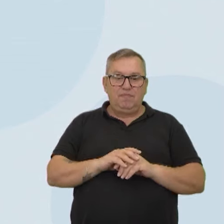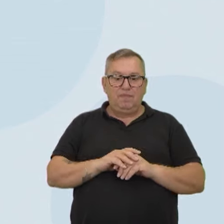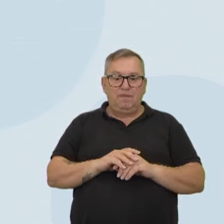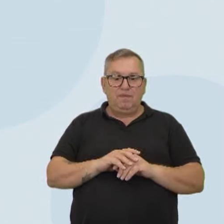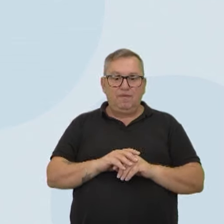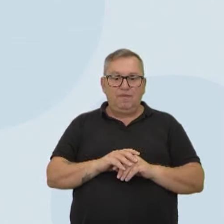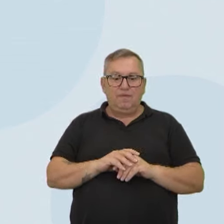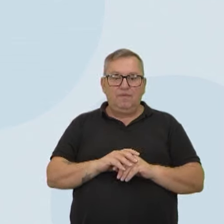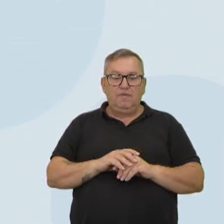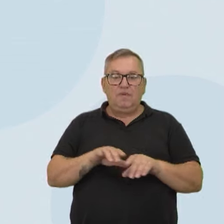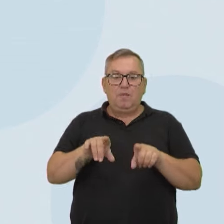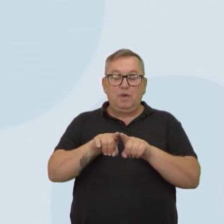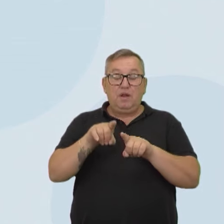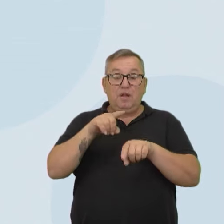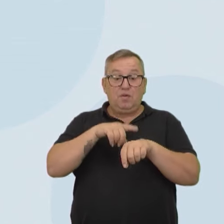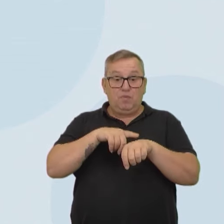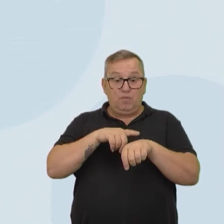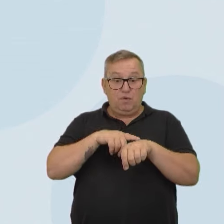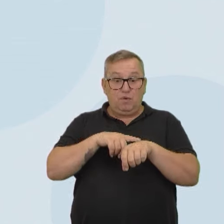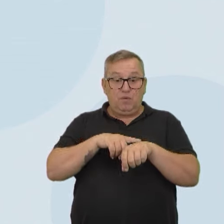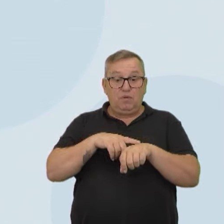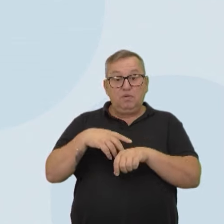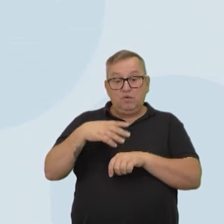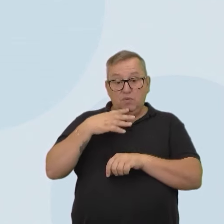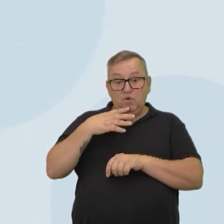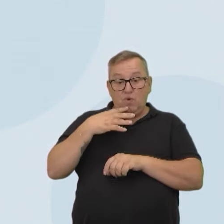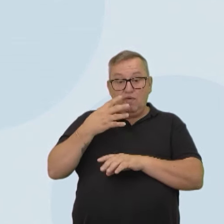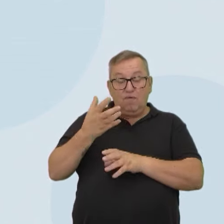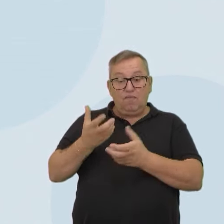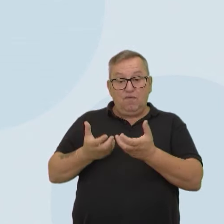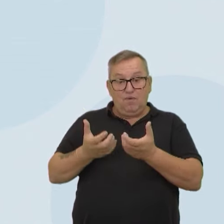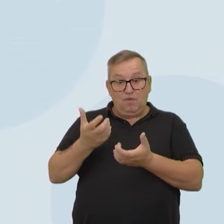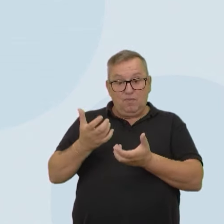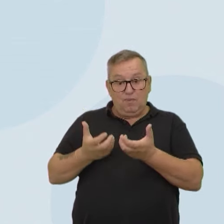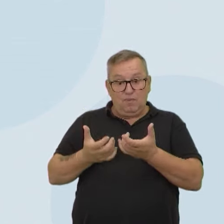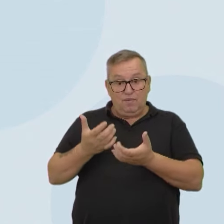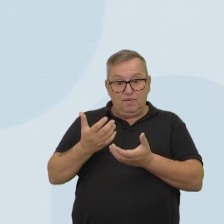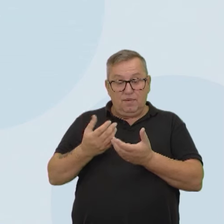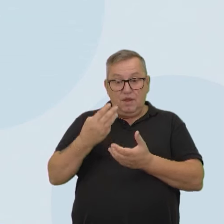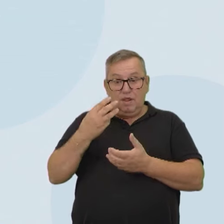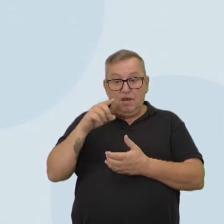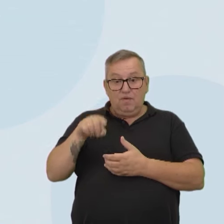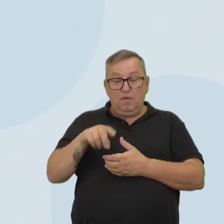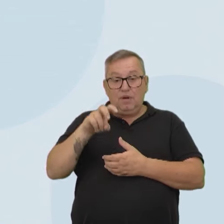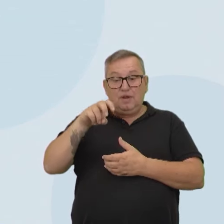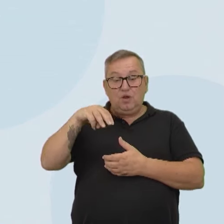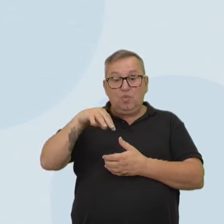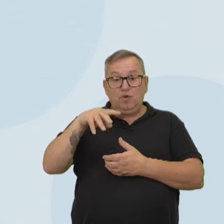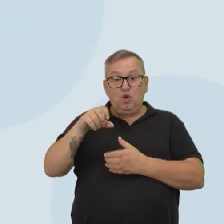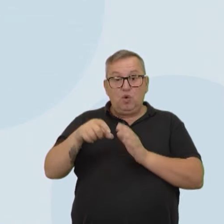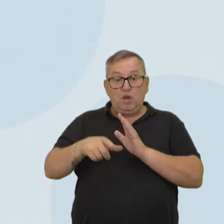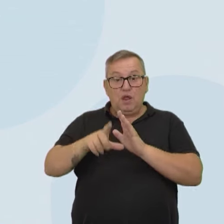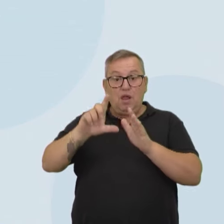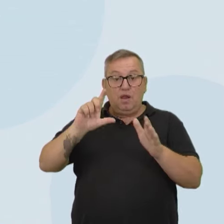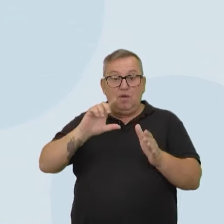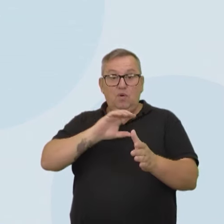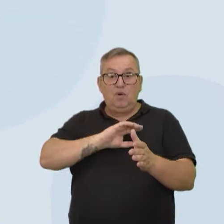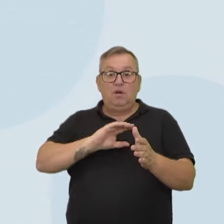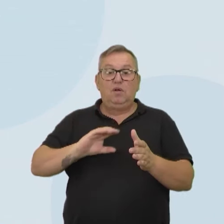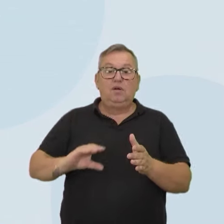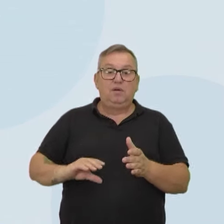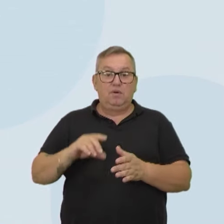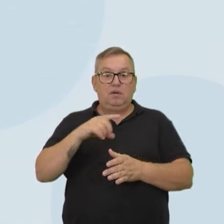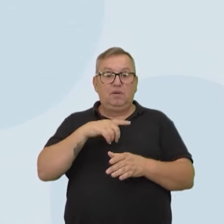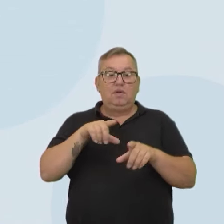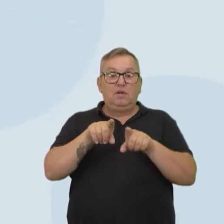outro. Neste momento, nós temos domínio do fogo. Foi há cerca de 3,5 milhões de anos antes de Cristo. A gente tem